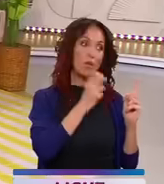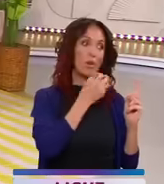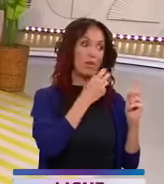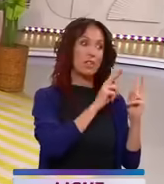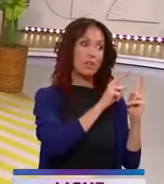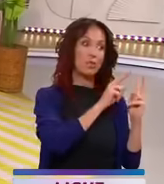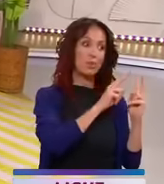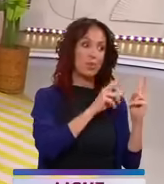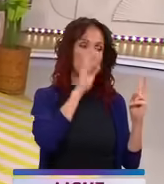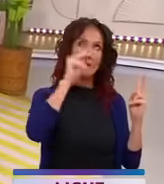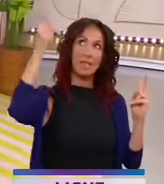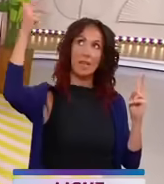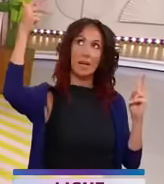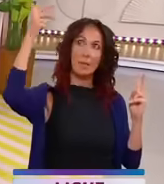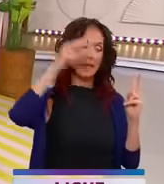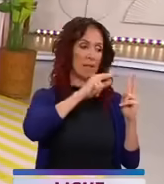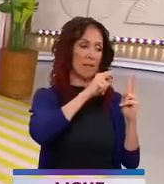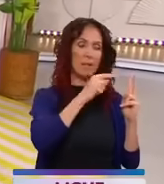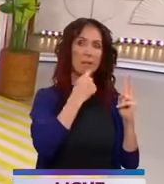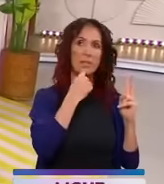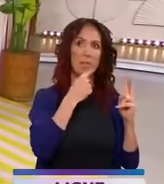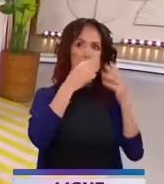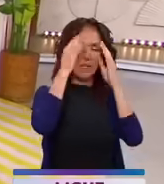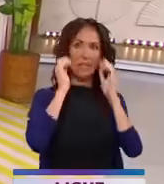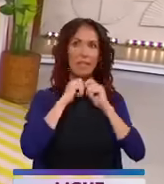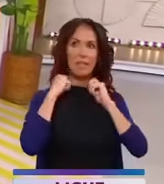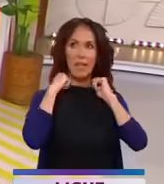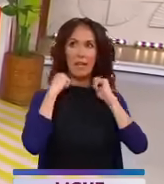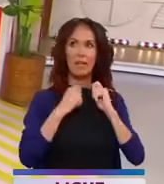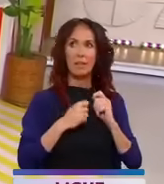há ali uma câmara. E se puserem a porcaria das imagens, vão perceber que a Daniela faz isto.